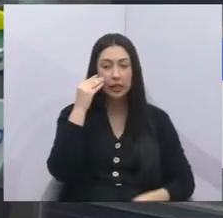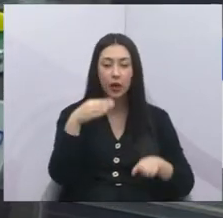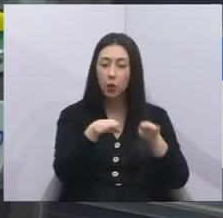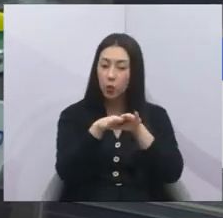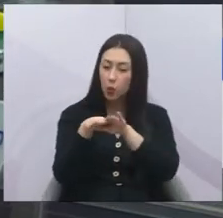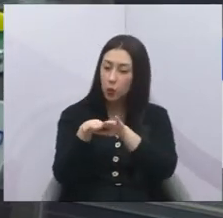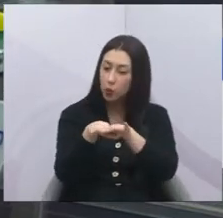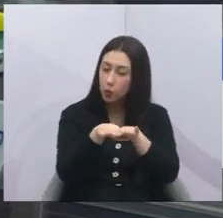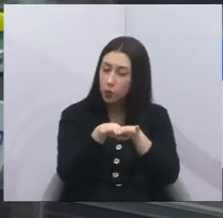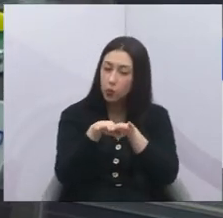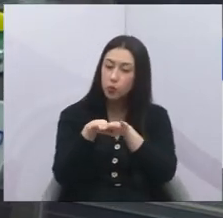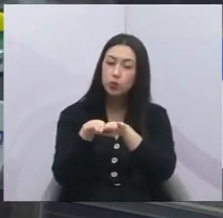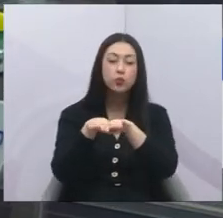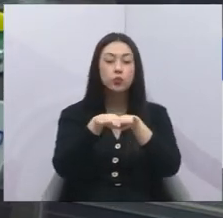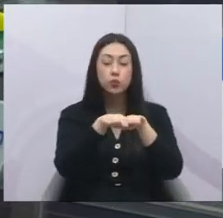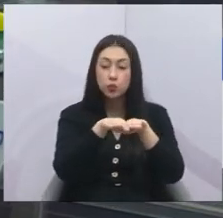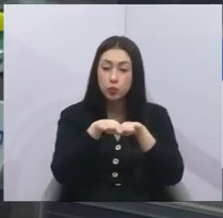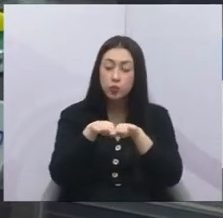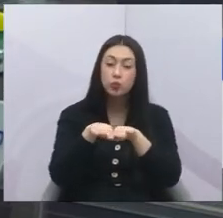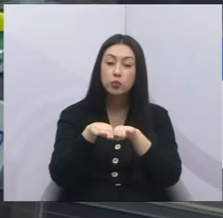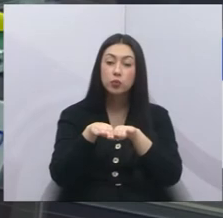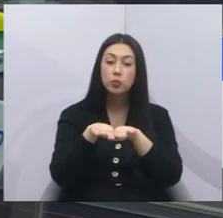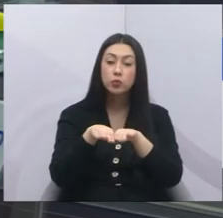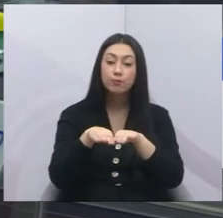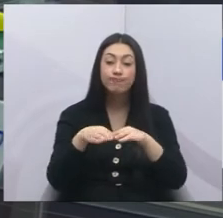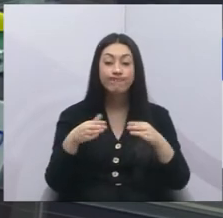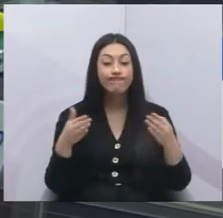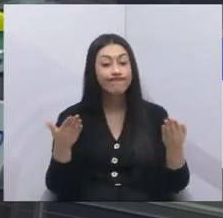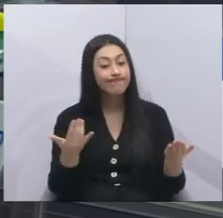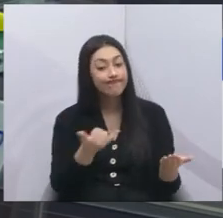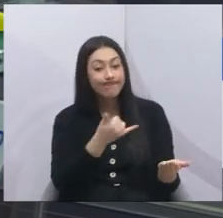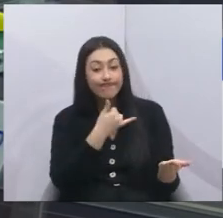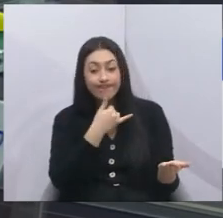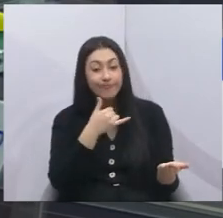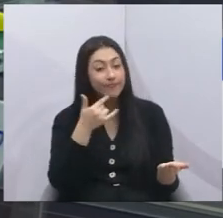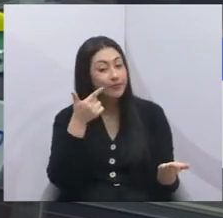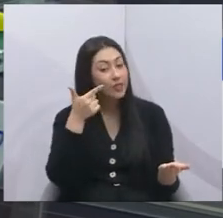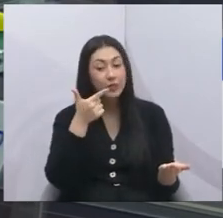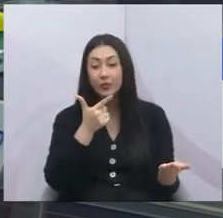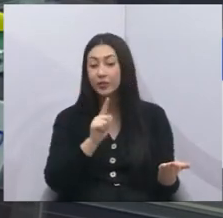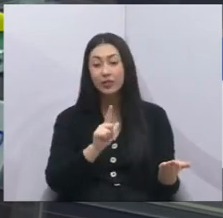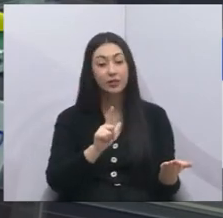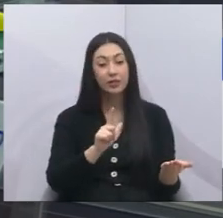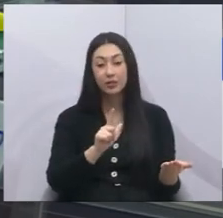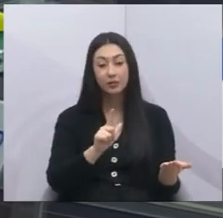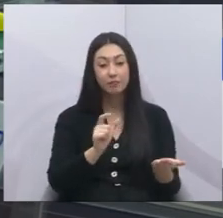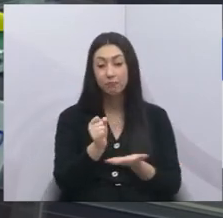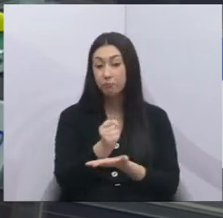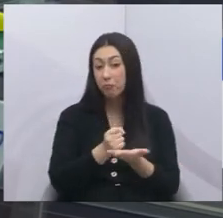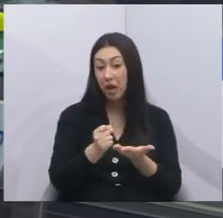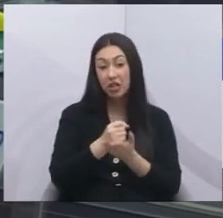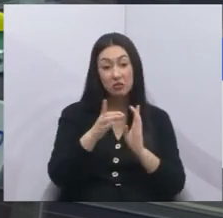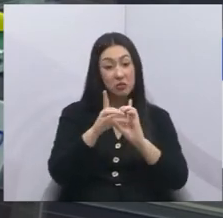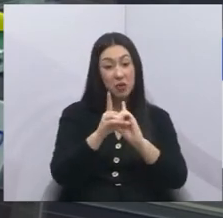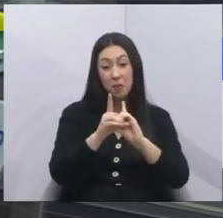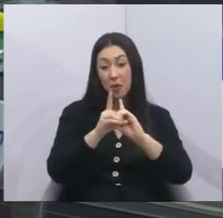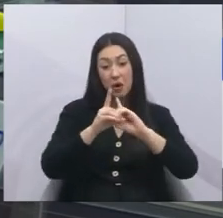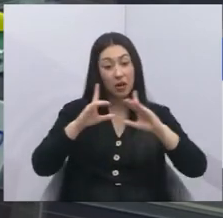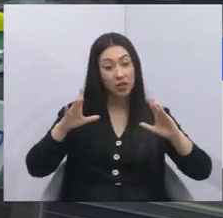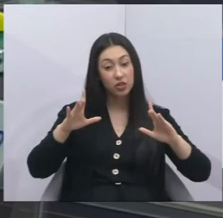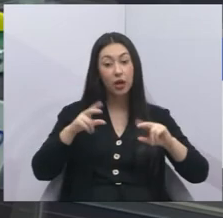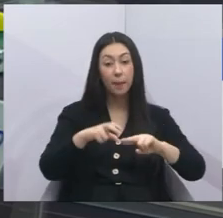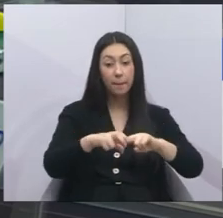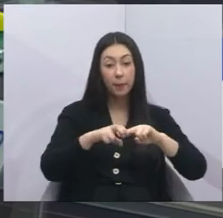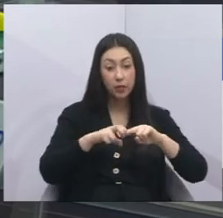poder equacionar um pouco a situação. Infelizmente, não obedeceu-se os princípios democráticos de direito. Por